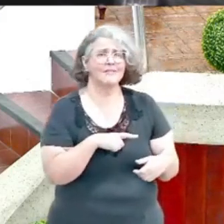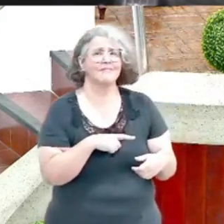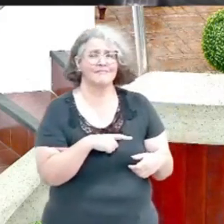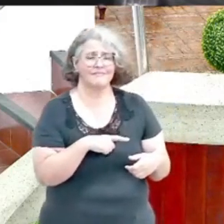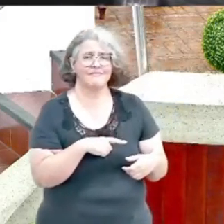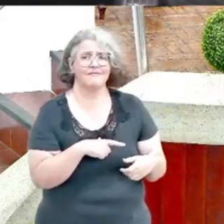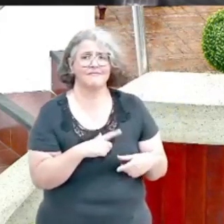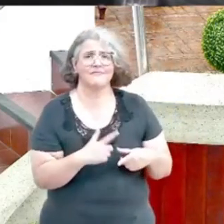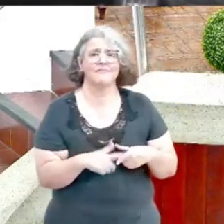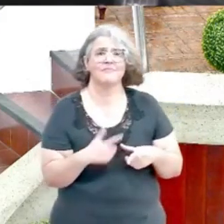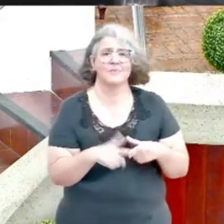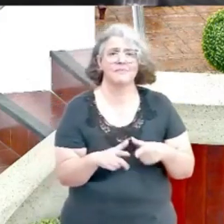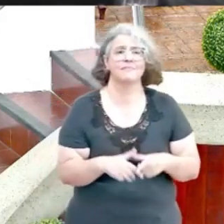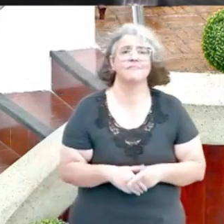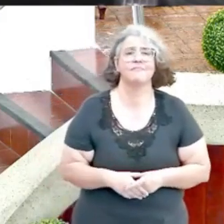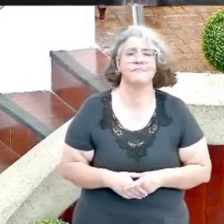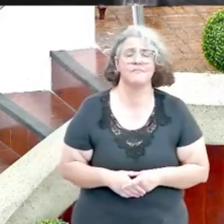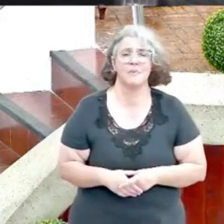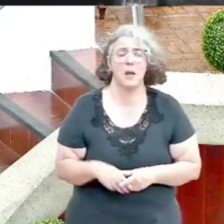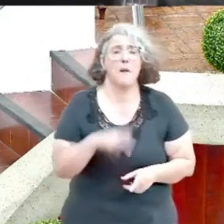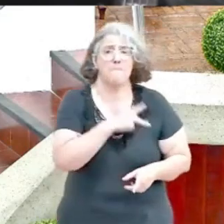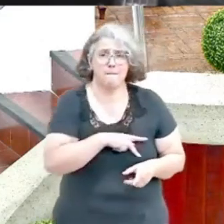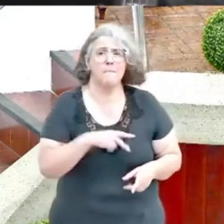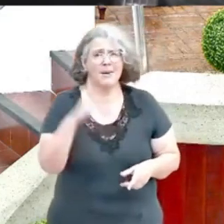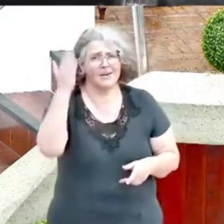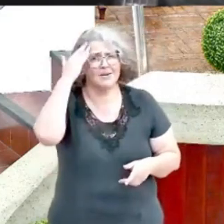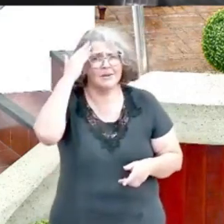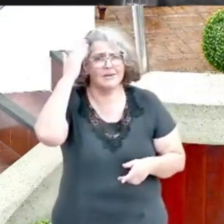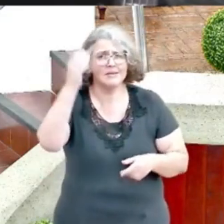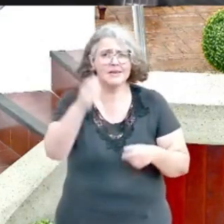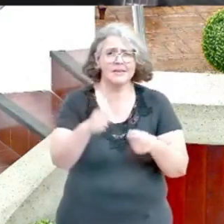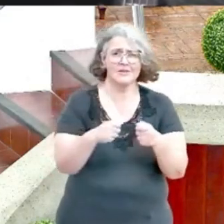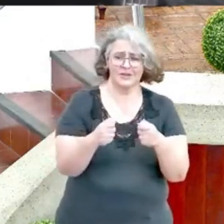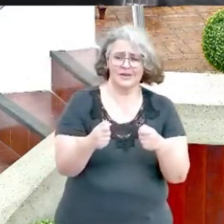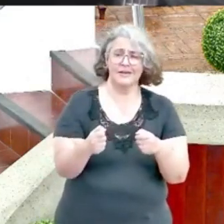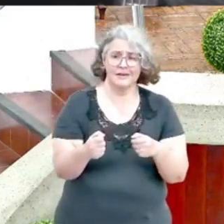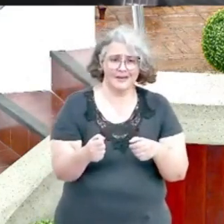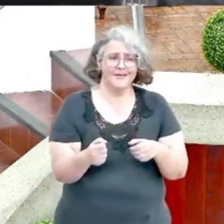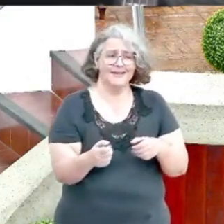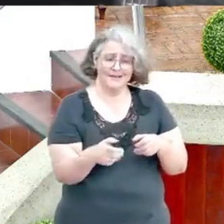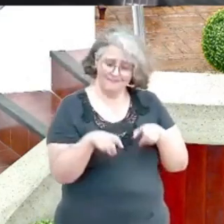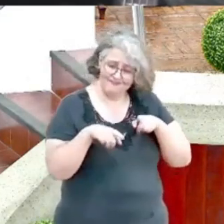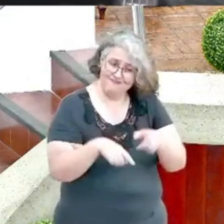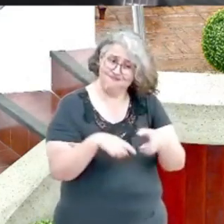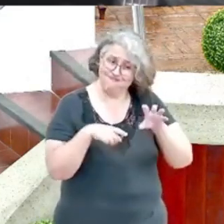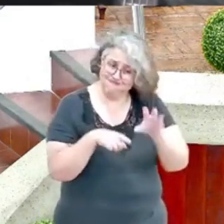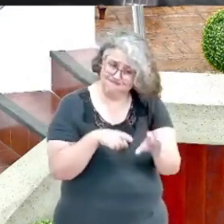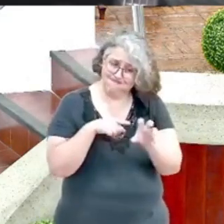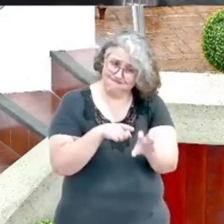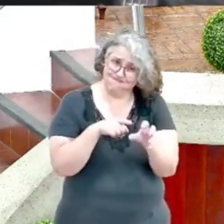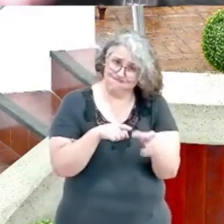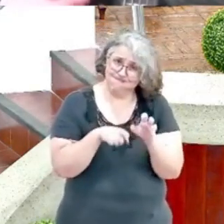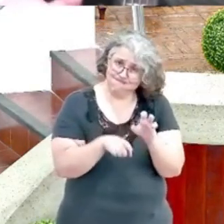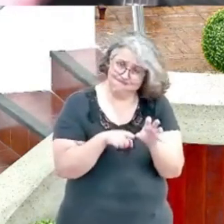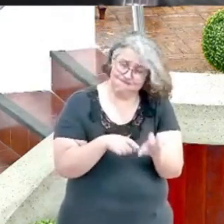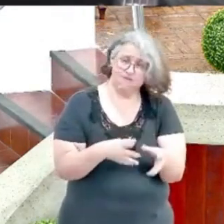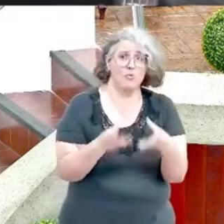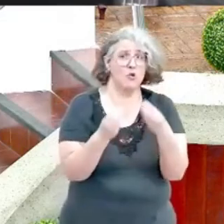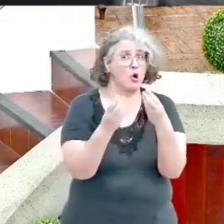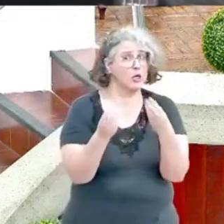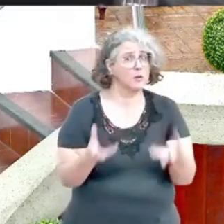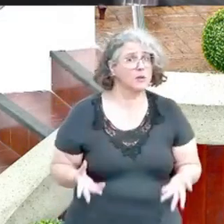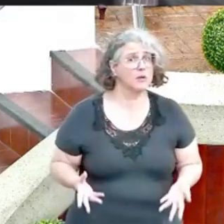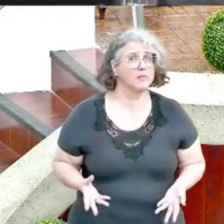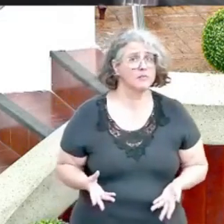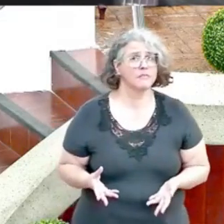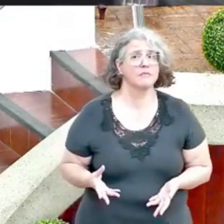realizaram. Paulo sabia que eles seriam afligidos. E talvez, por essa distância de